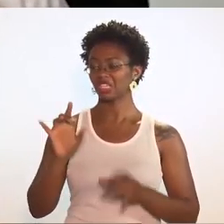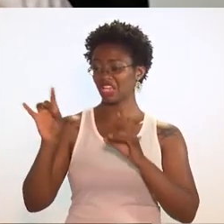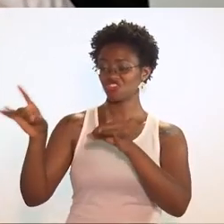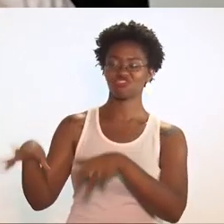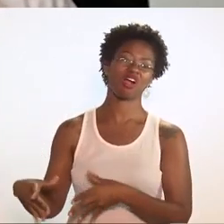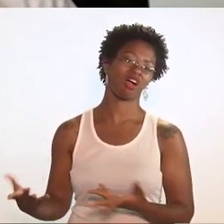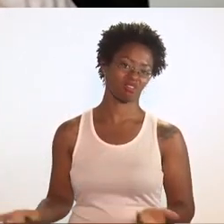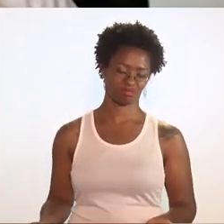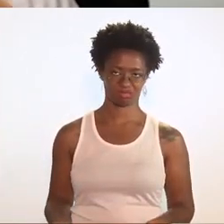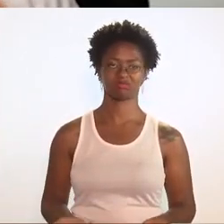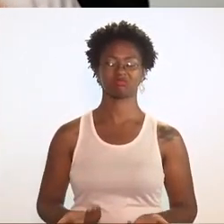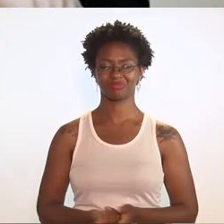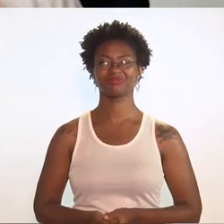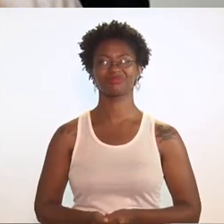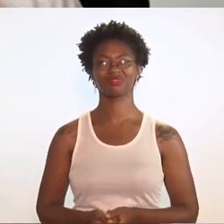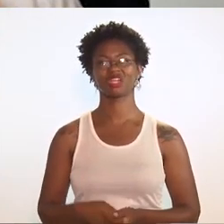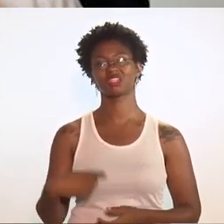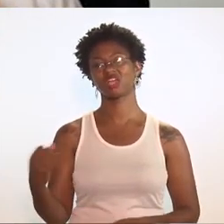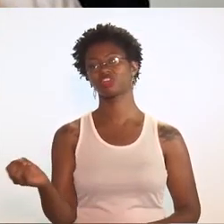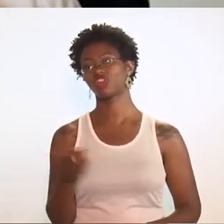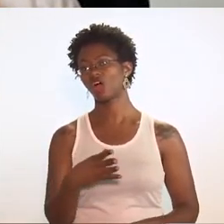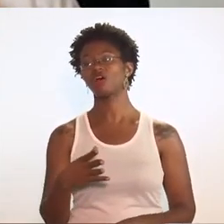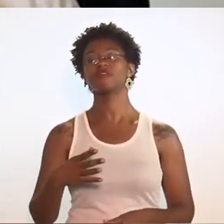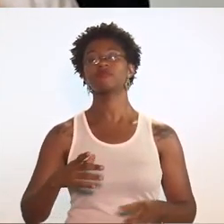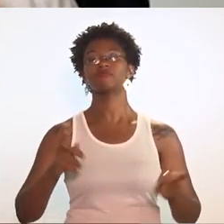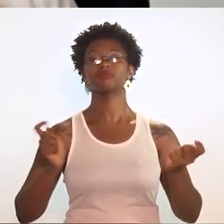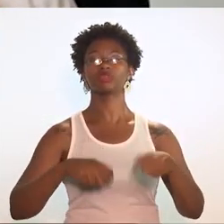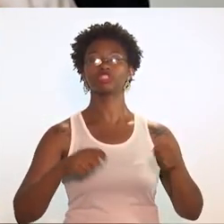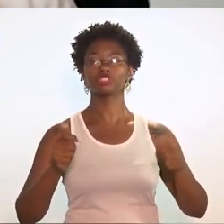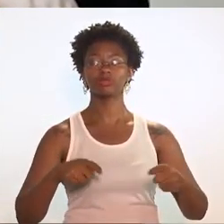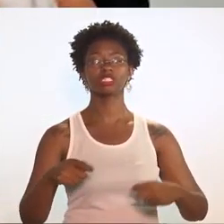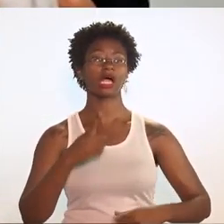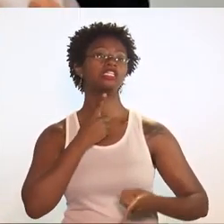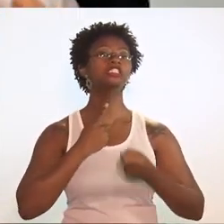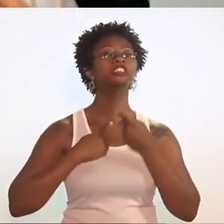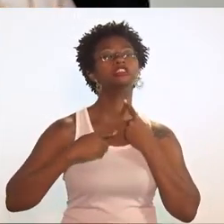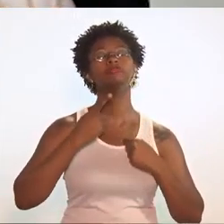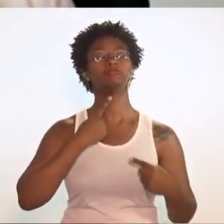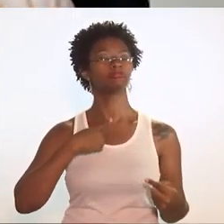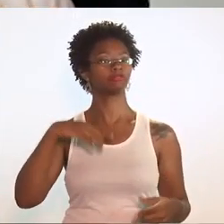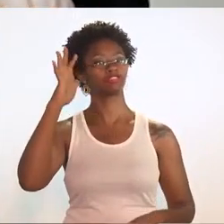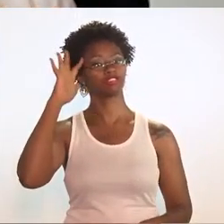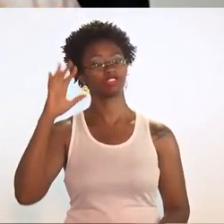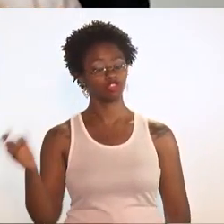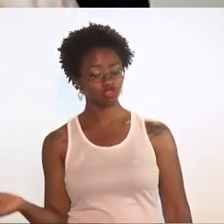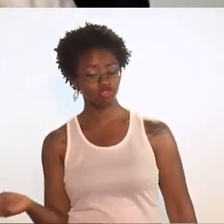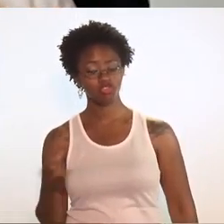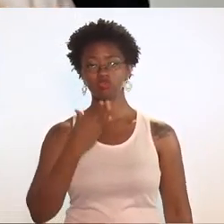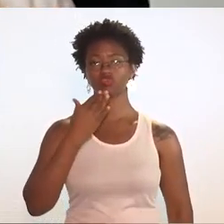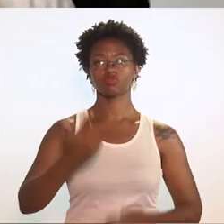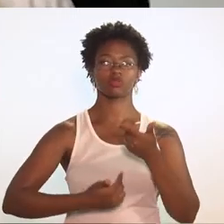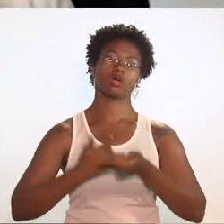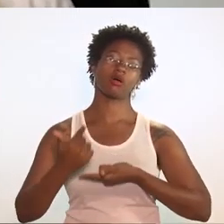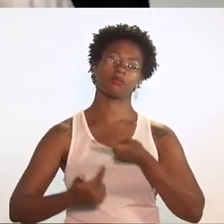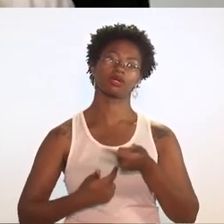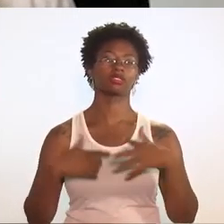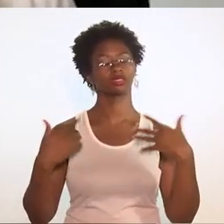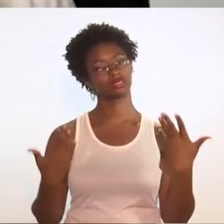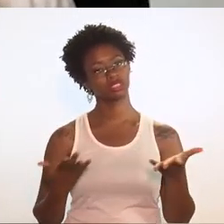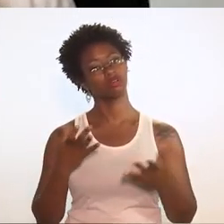de cursos de formação para as mulheres, para a juventude também. Não podemos esquecer que é um público que